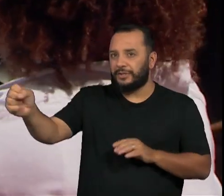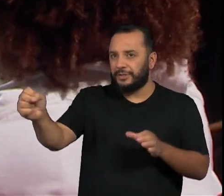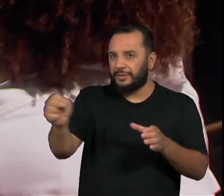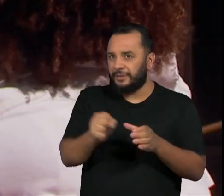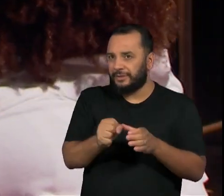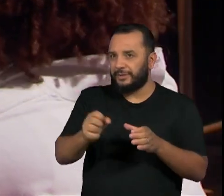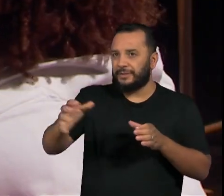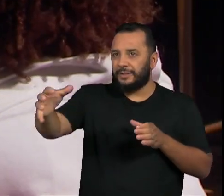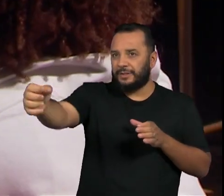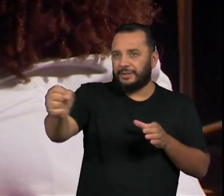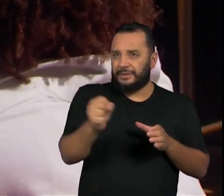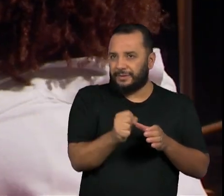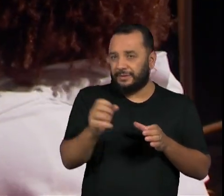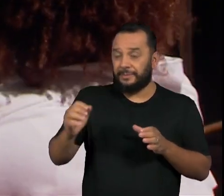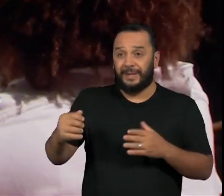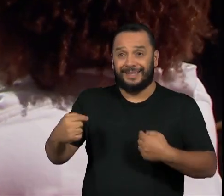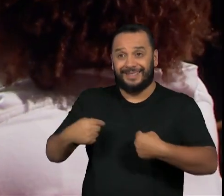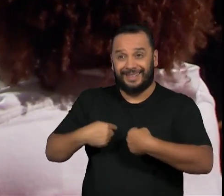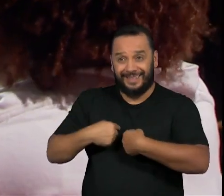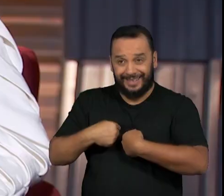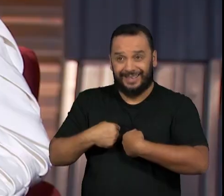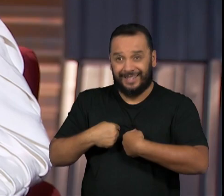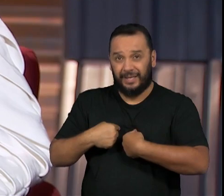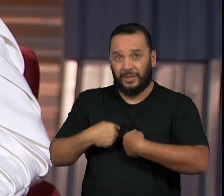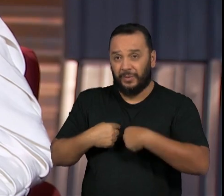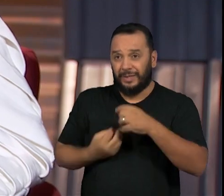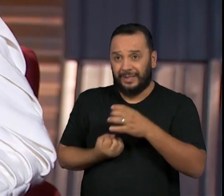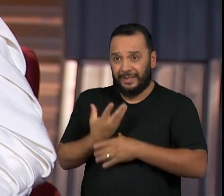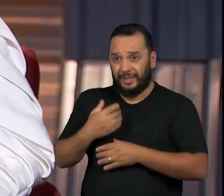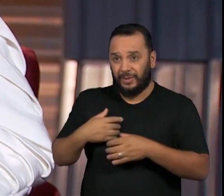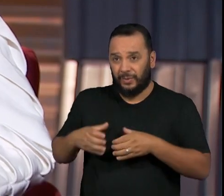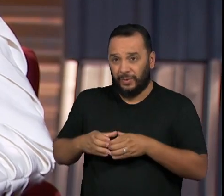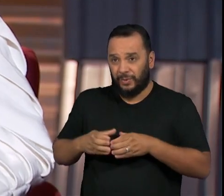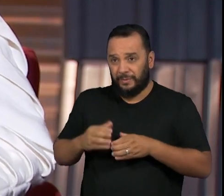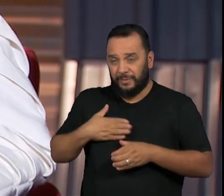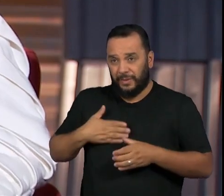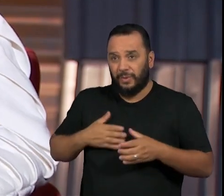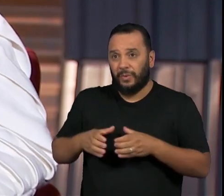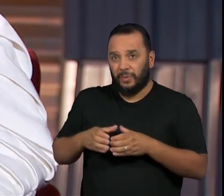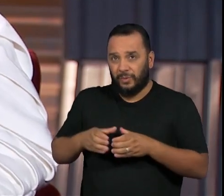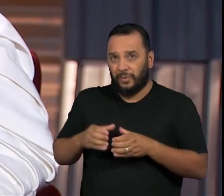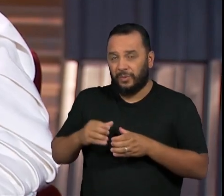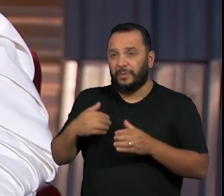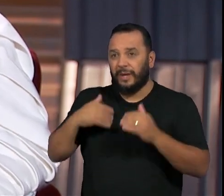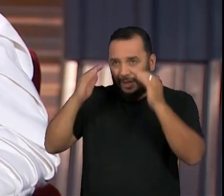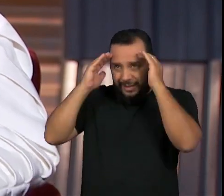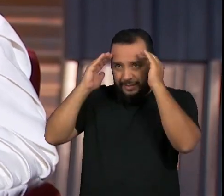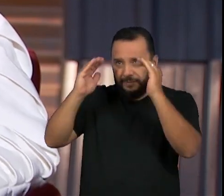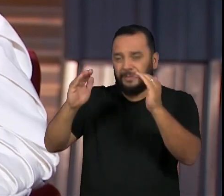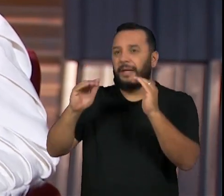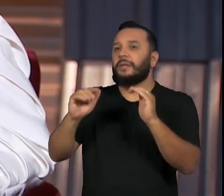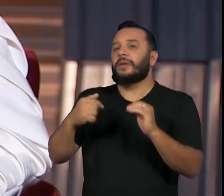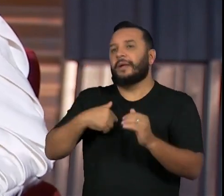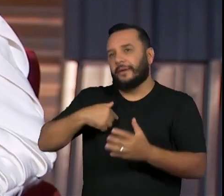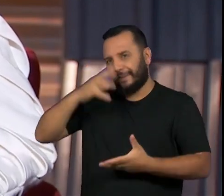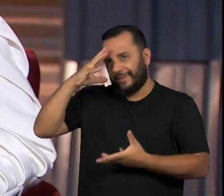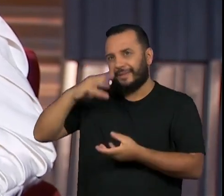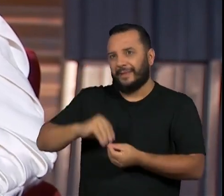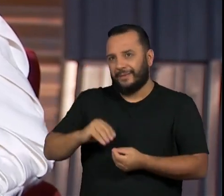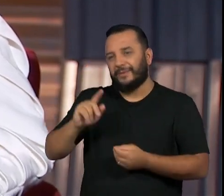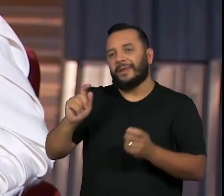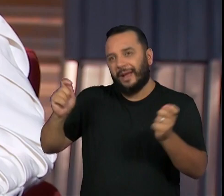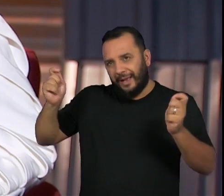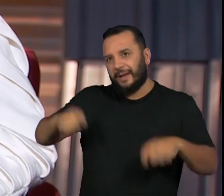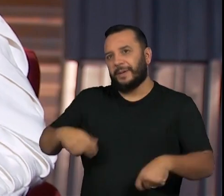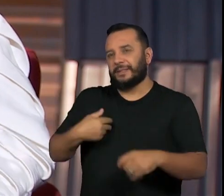Né? Quando eu sou a pessoa que construo essa equipe, né, a minha equipe respeita aquilo que eu entendo, de fato, como potência